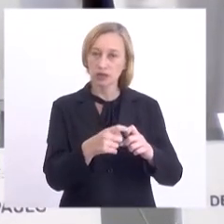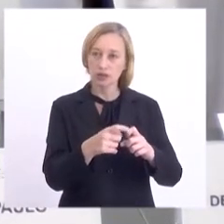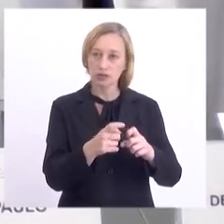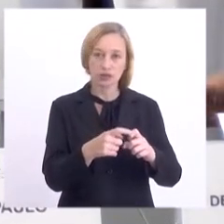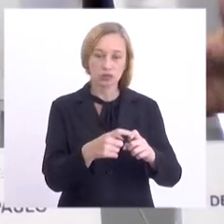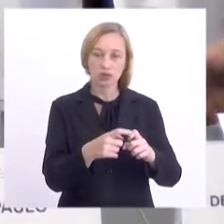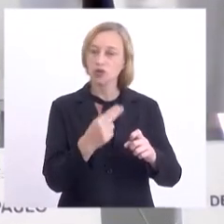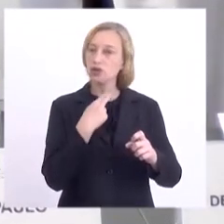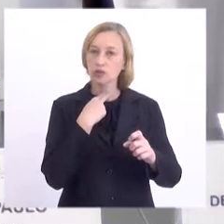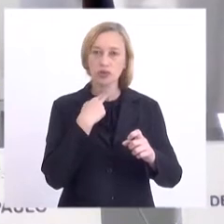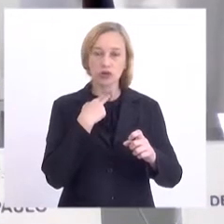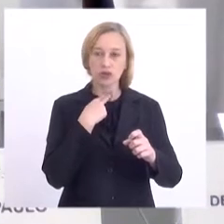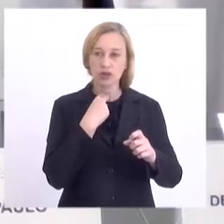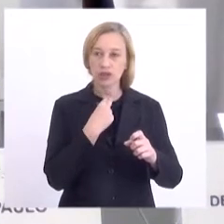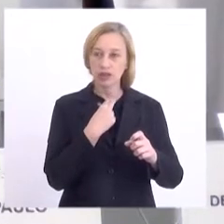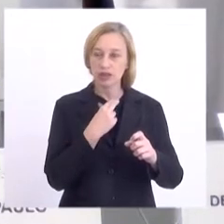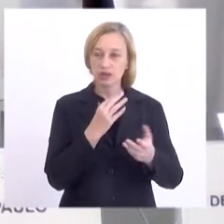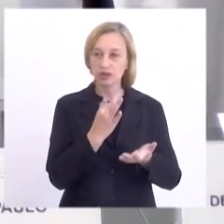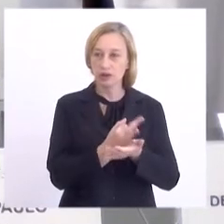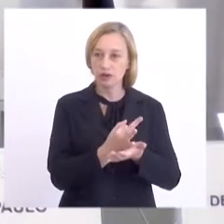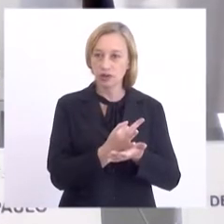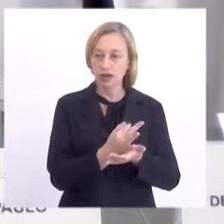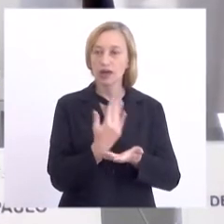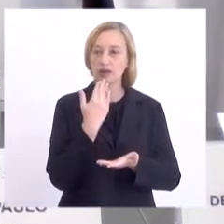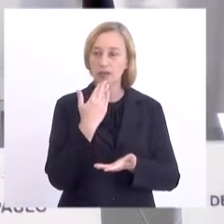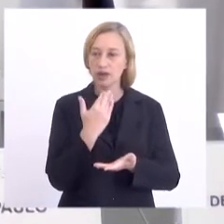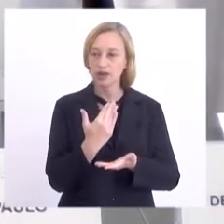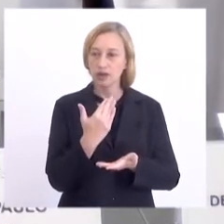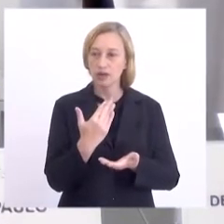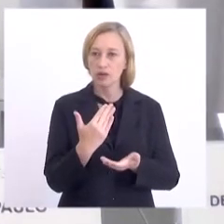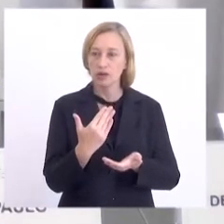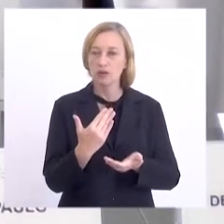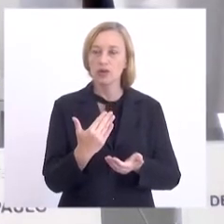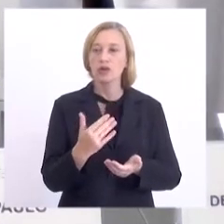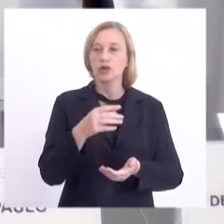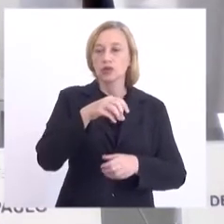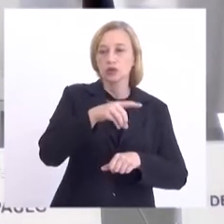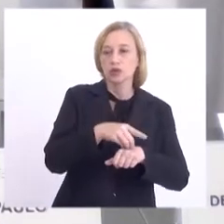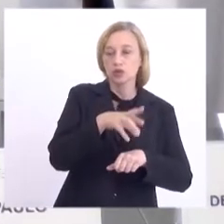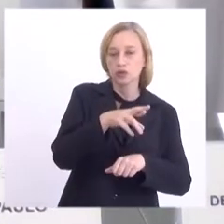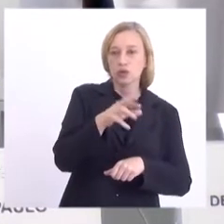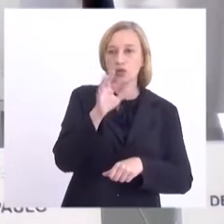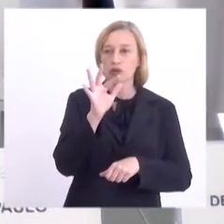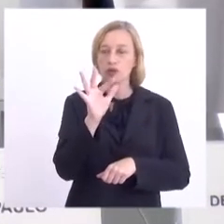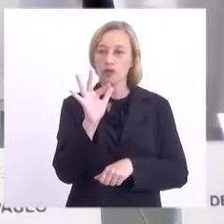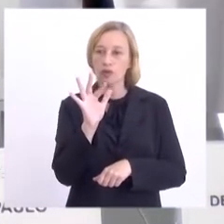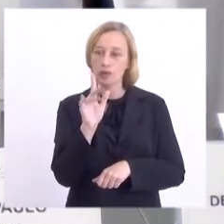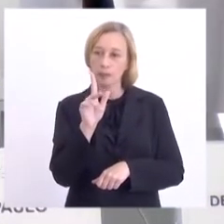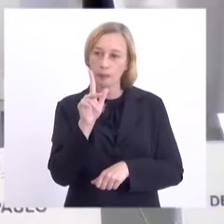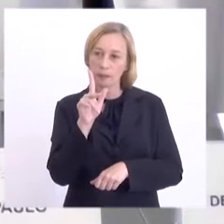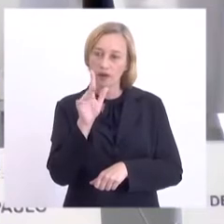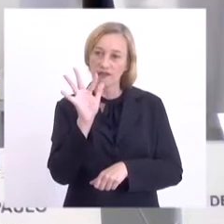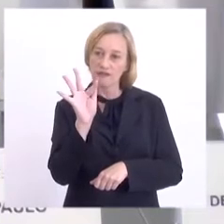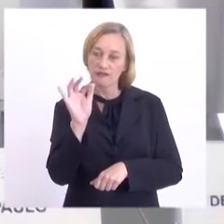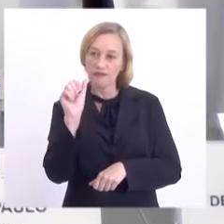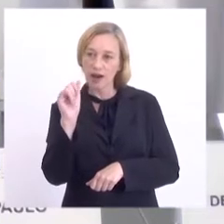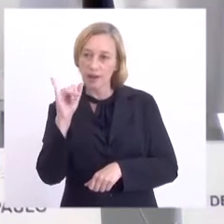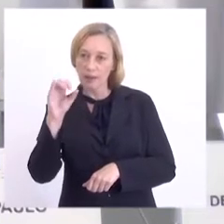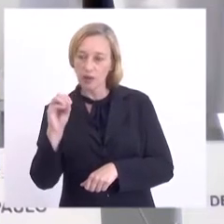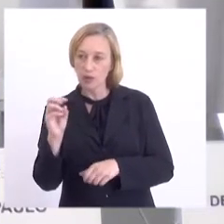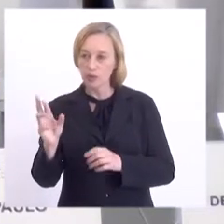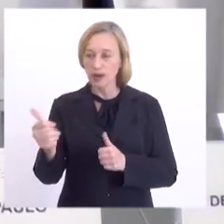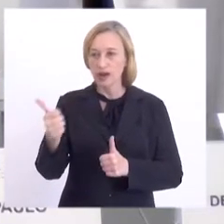não poderia se afastar e credenciou o Dr Fábio Pablo ver ali